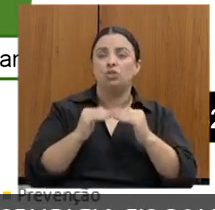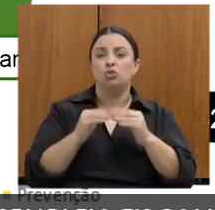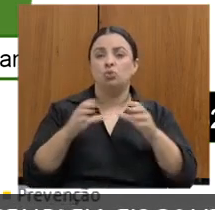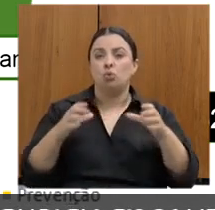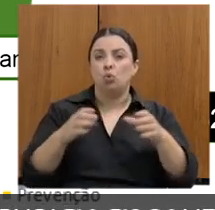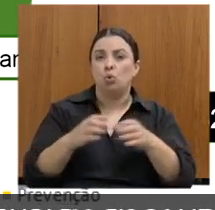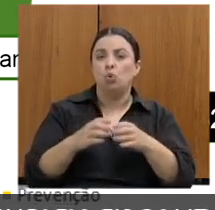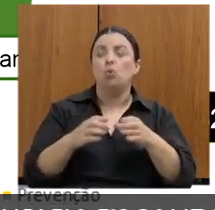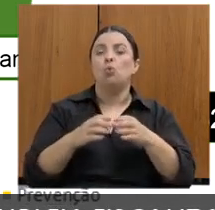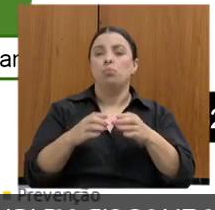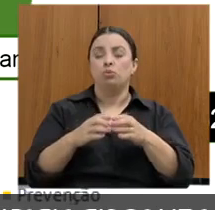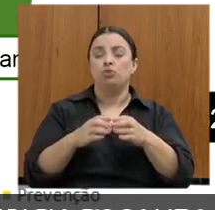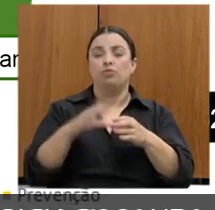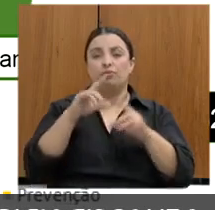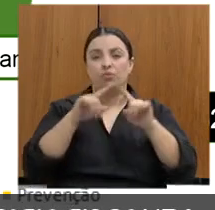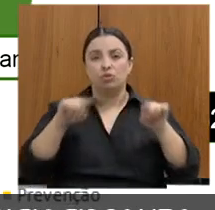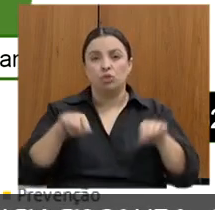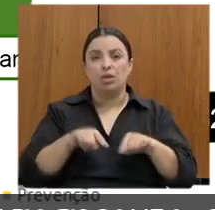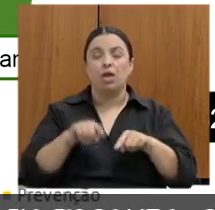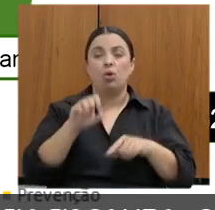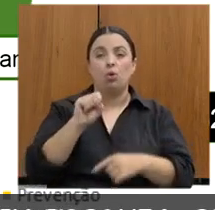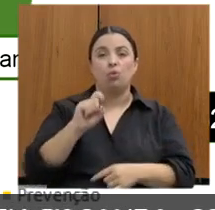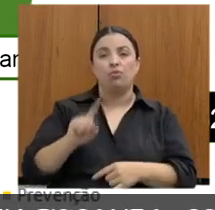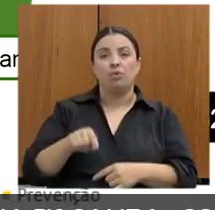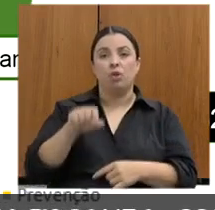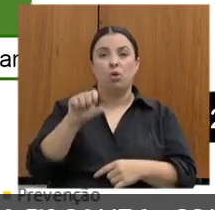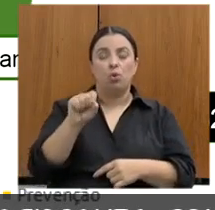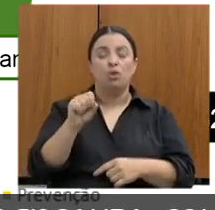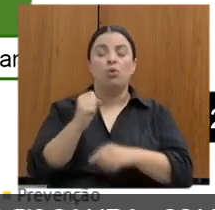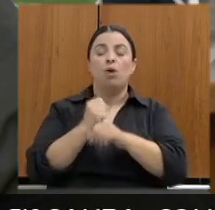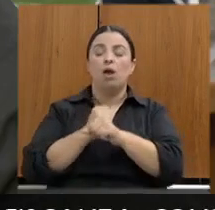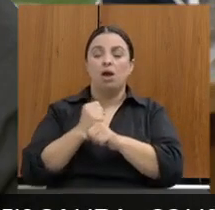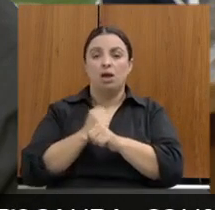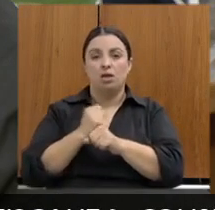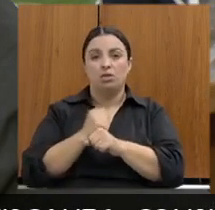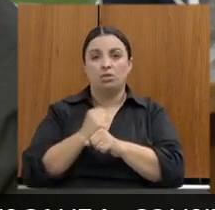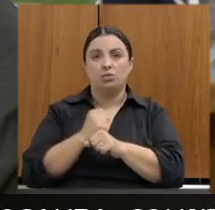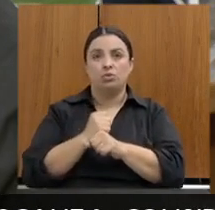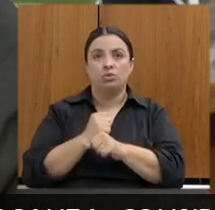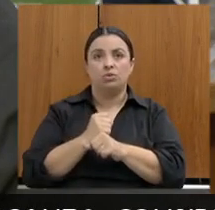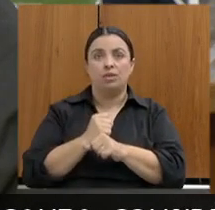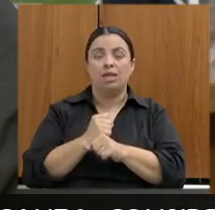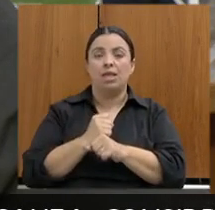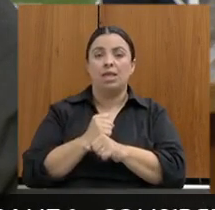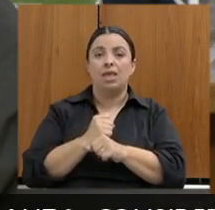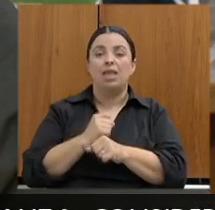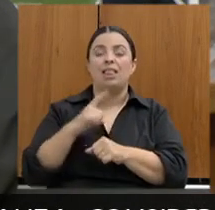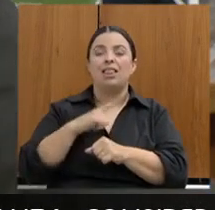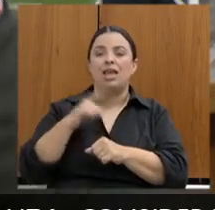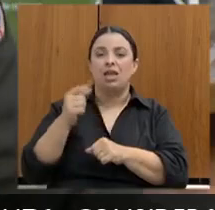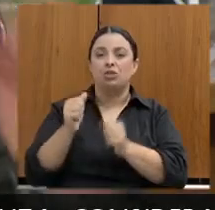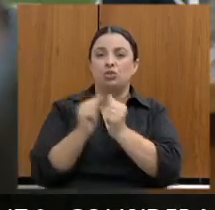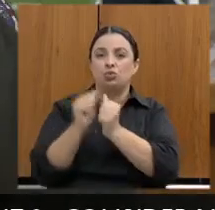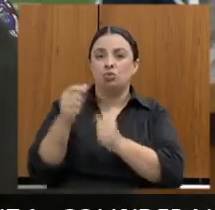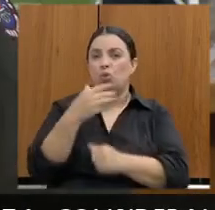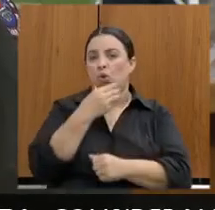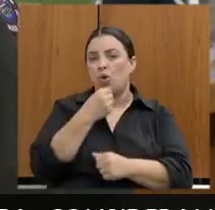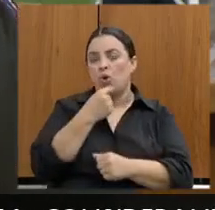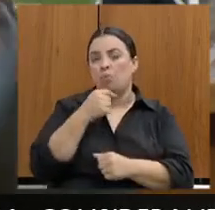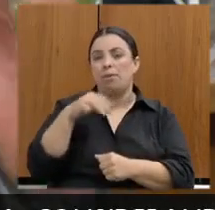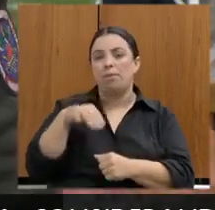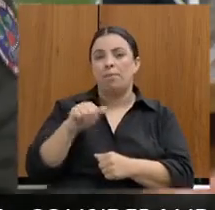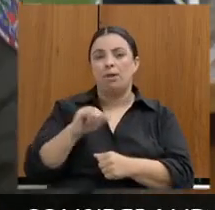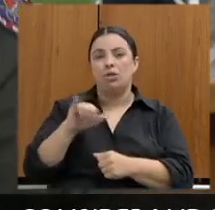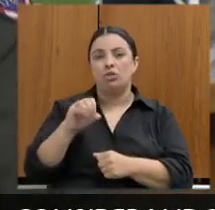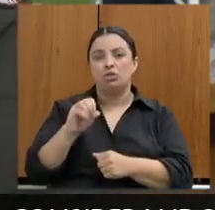8,8 anos 8,8 anos e está aqui comigo Major Santana que nosso setor